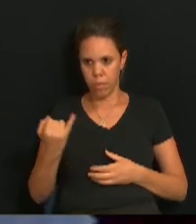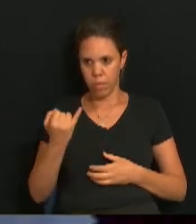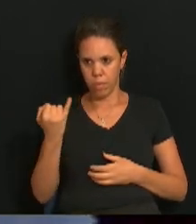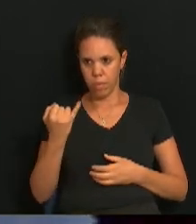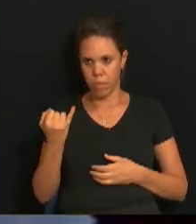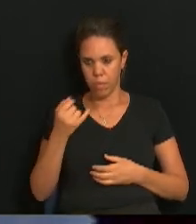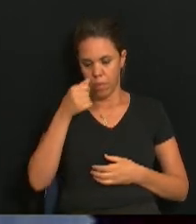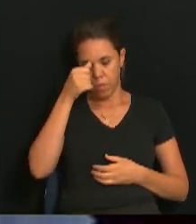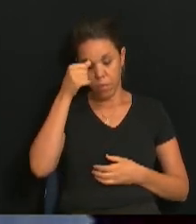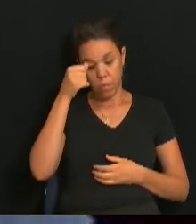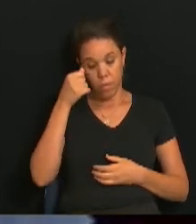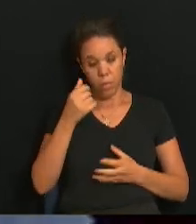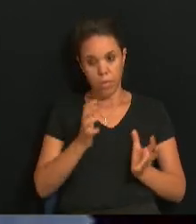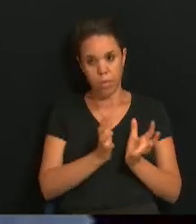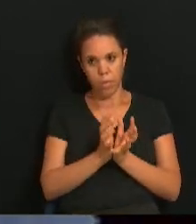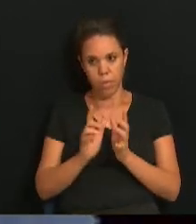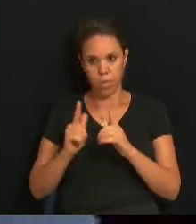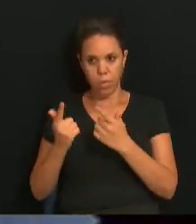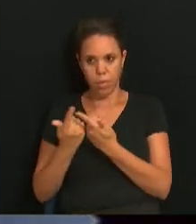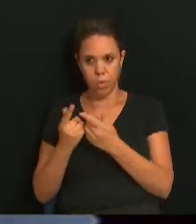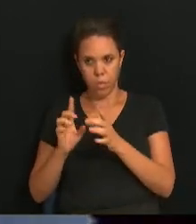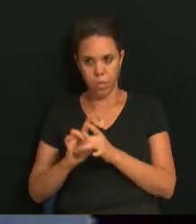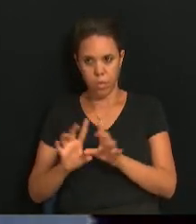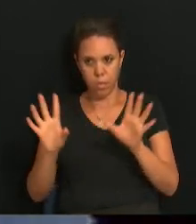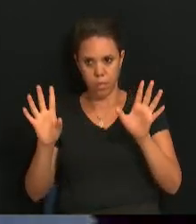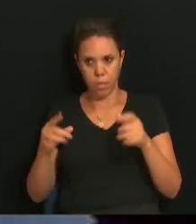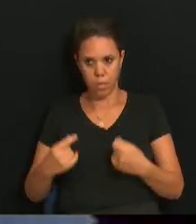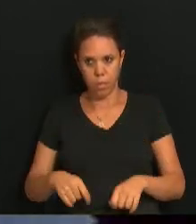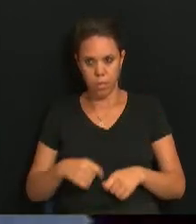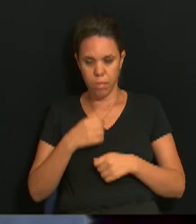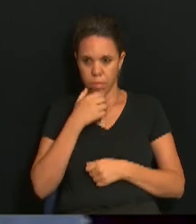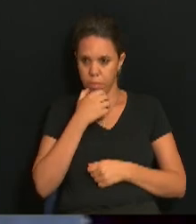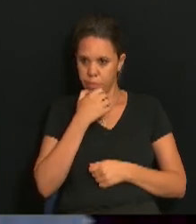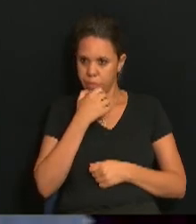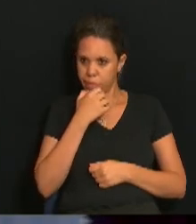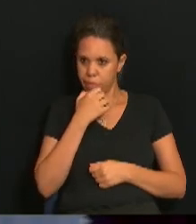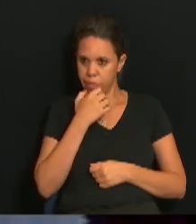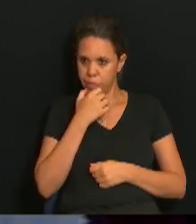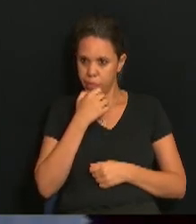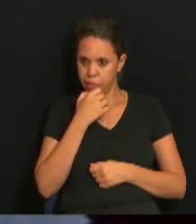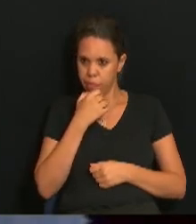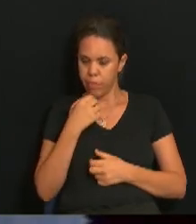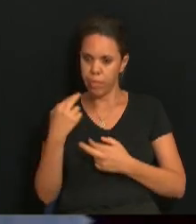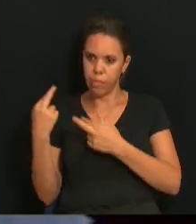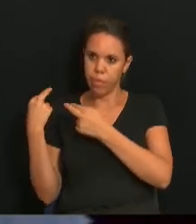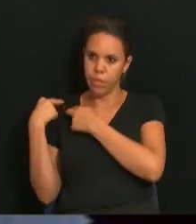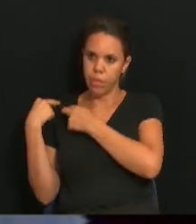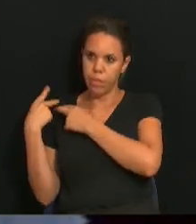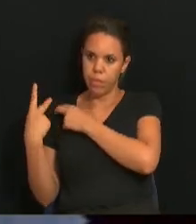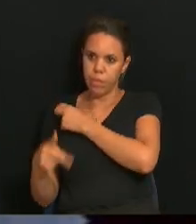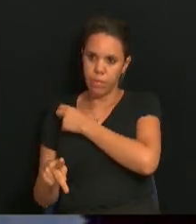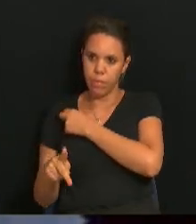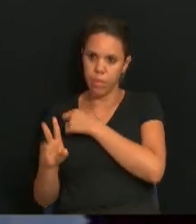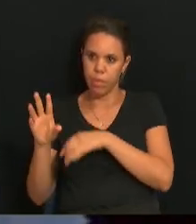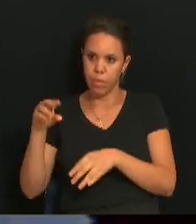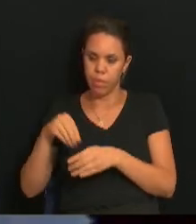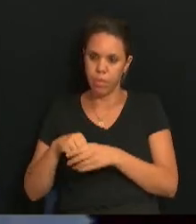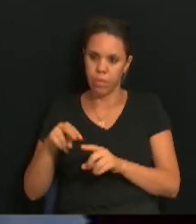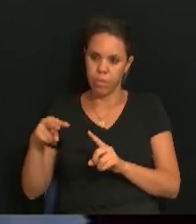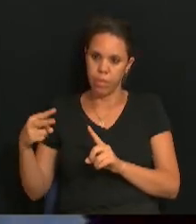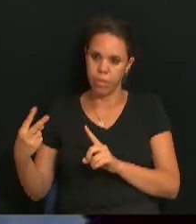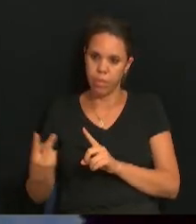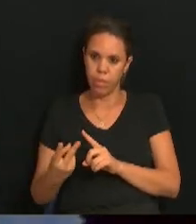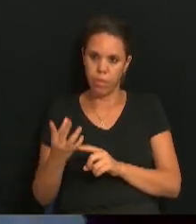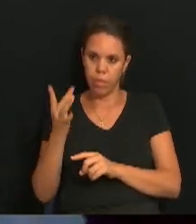dos colegiados de gestão democrática, que precisam, assim, que nas suas configurações de atribuições, elas preveem aspectos que estão presentes